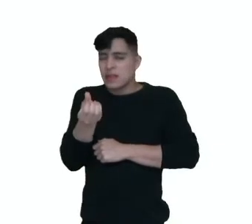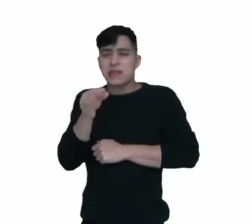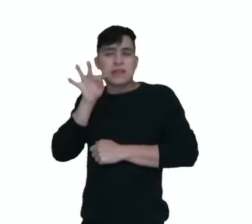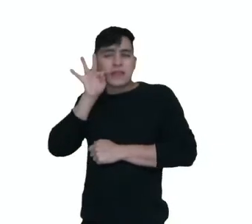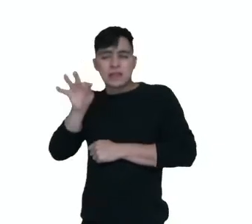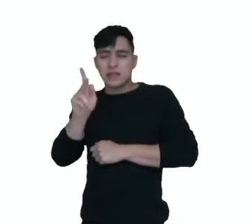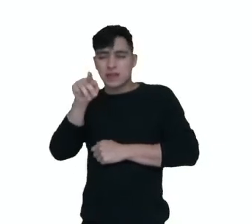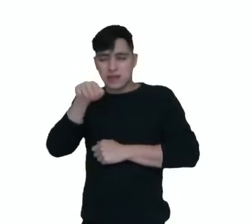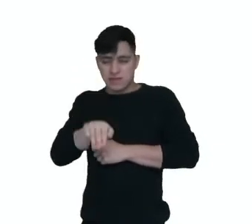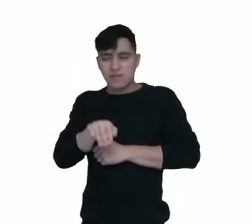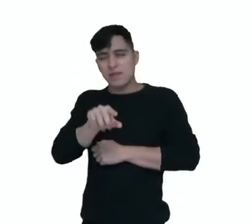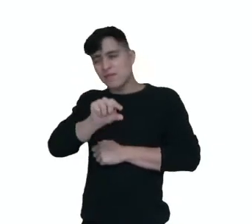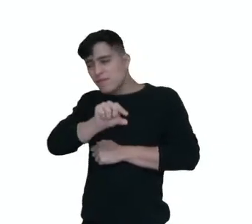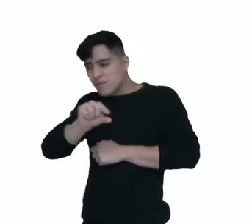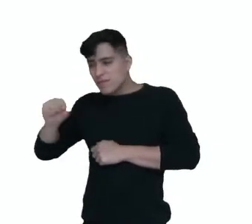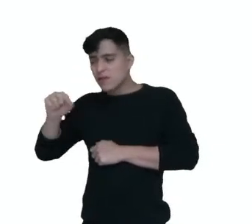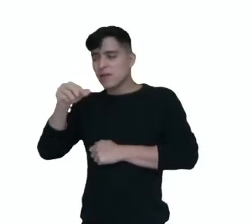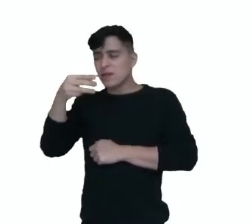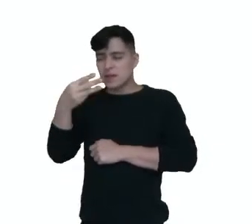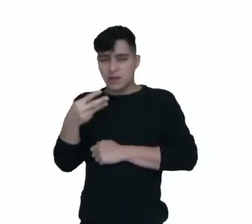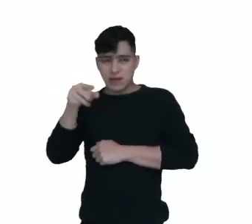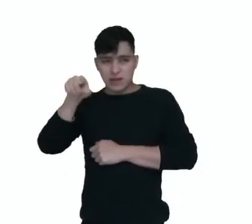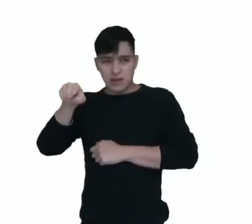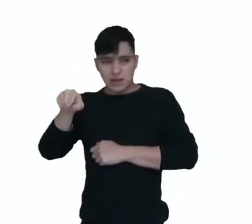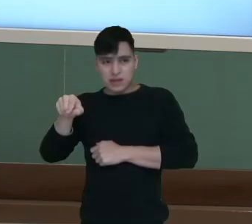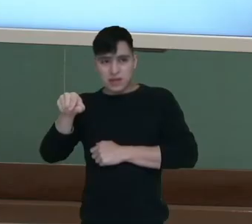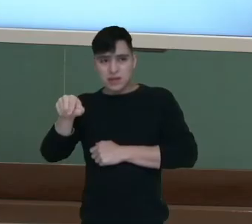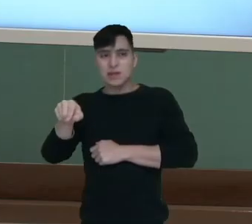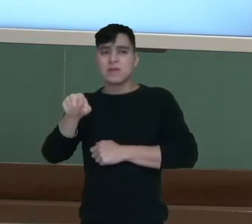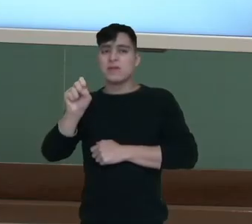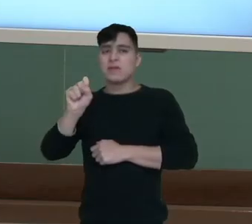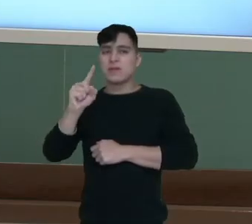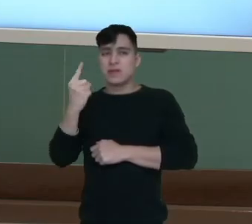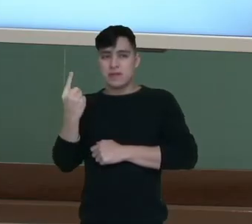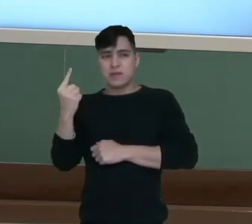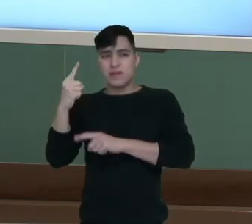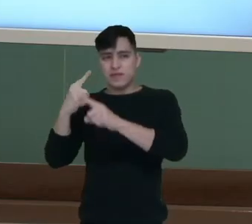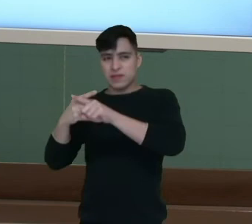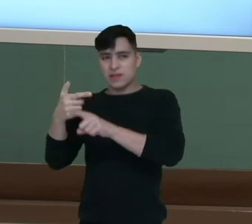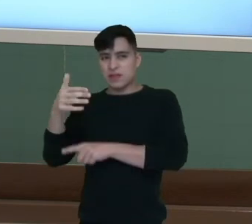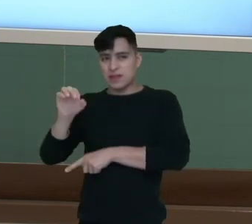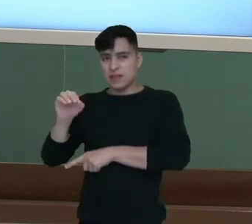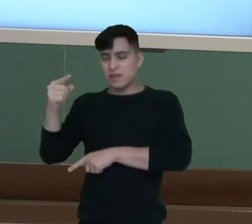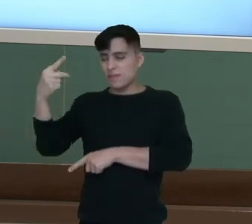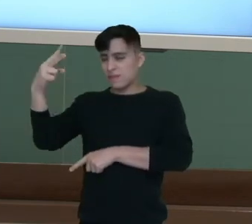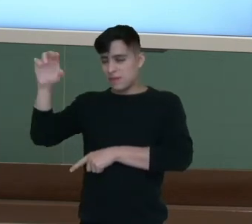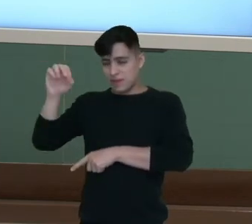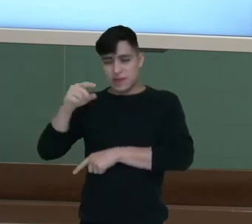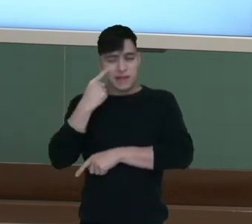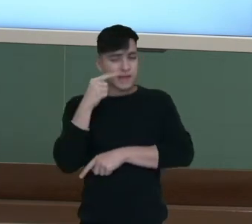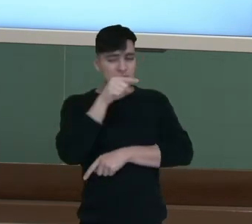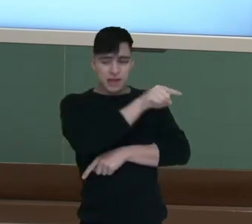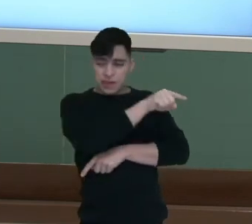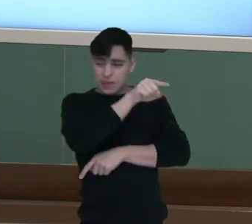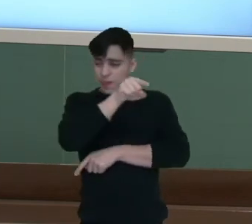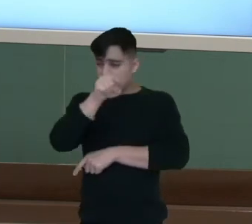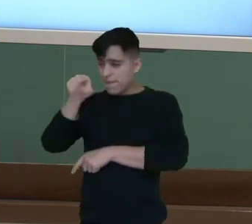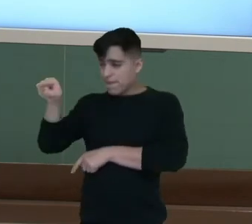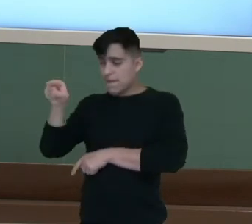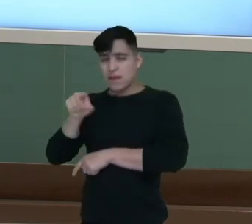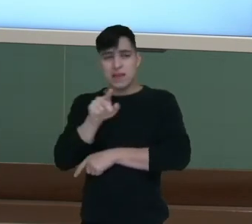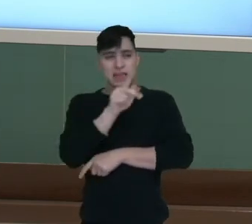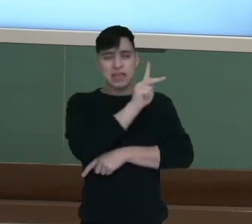você teria ali uma constante de 3,81 vezes 10 a menos 20. Então, repare que os valores dessas constantes K, né, de